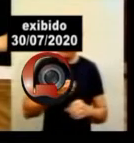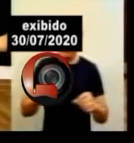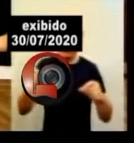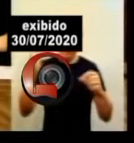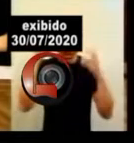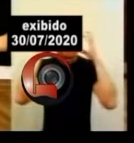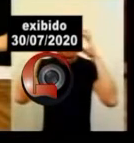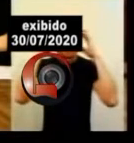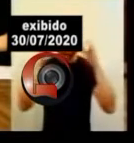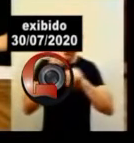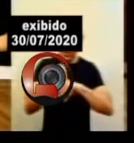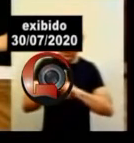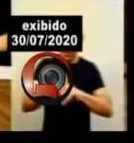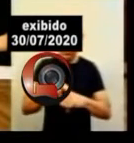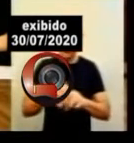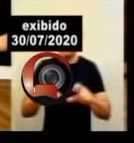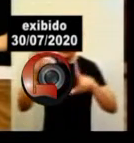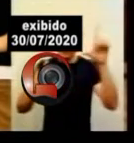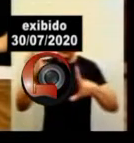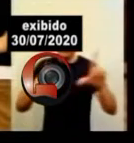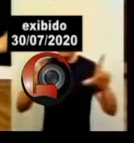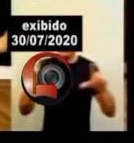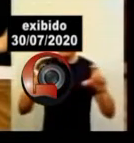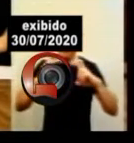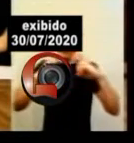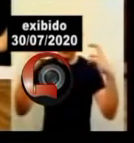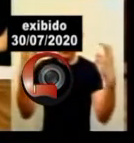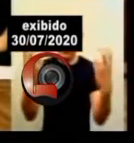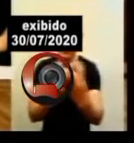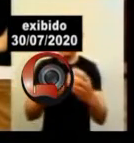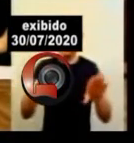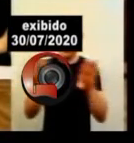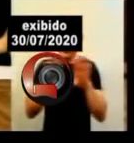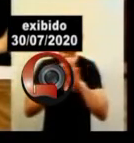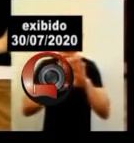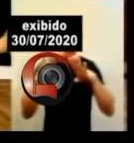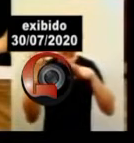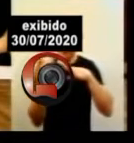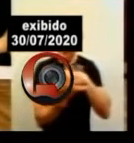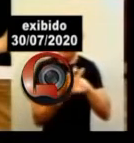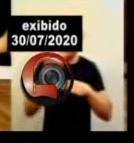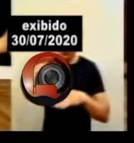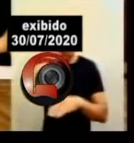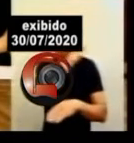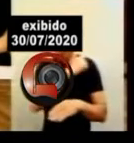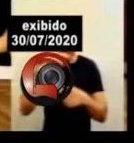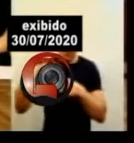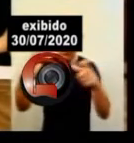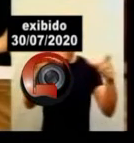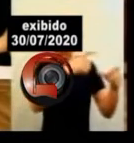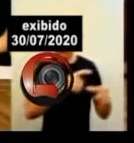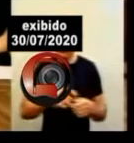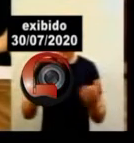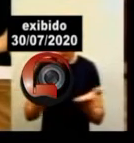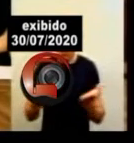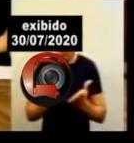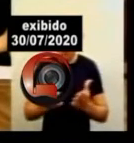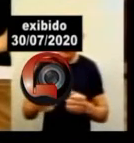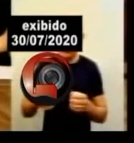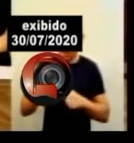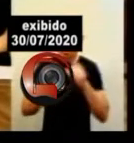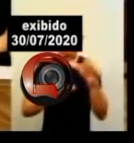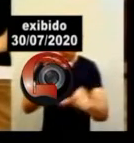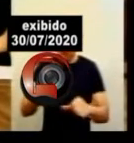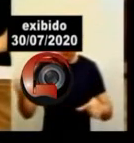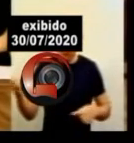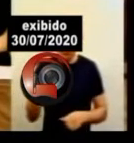FM, pela TV Câmara de Rio Preto e também pelas redes sociais do município. Quem atualiza hoje os dados sobre o